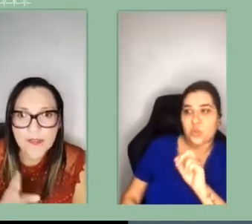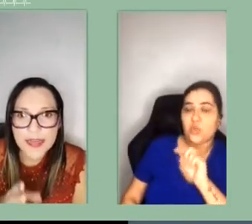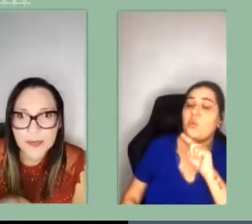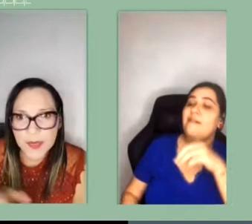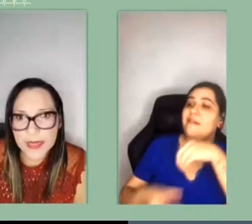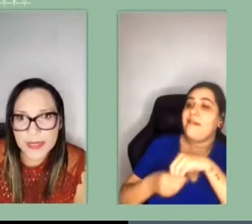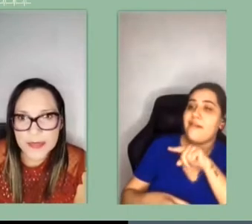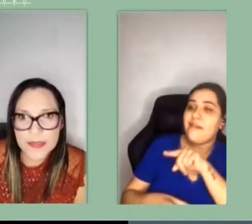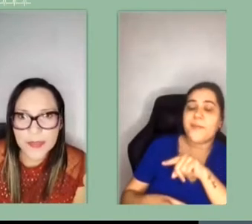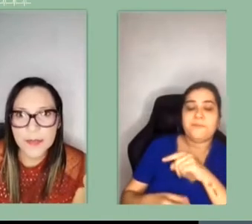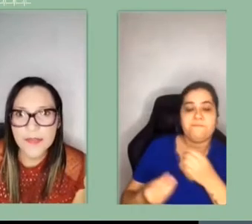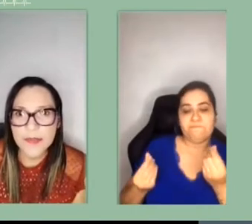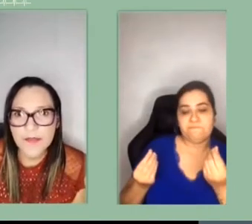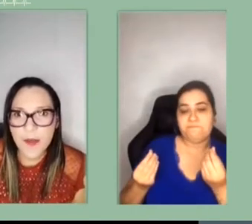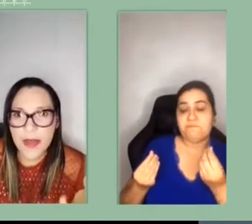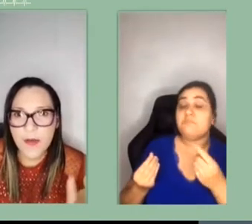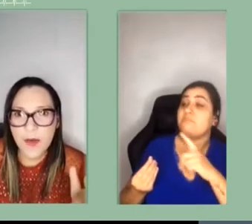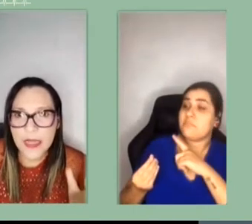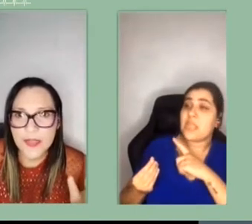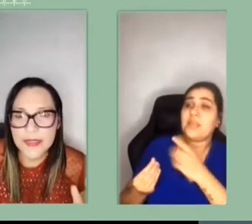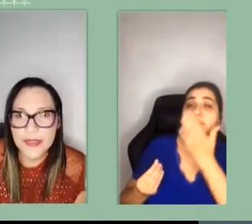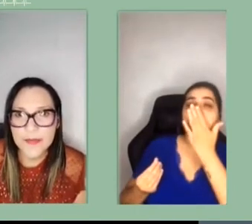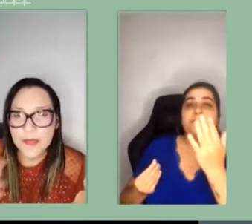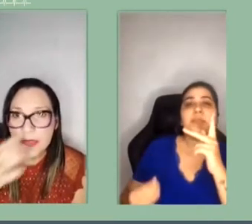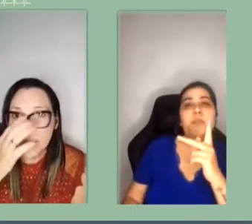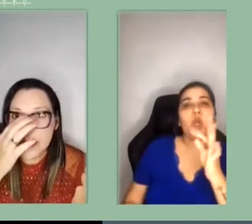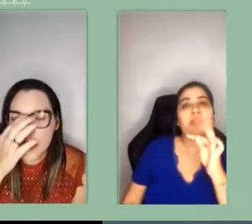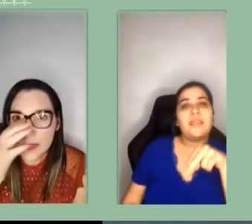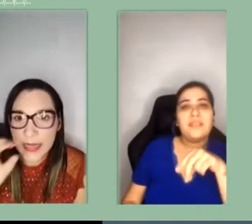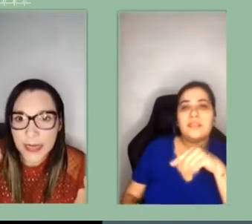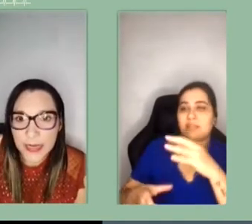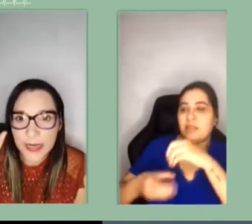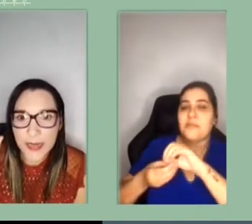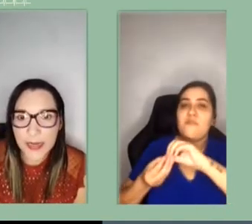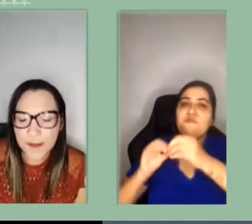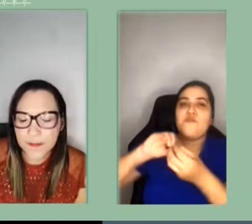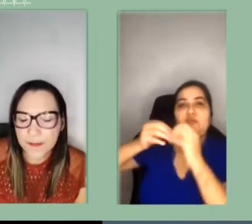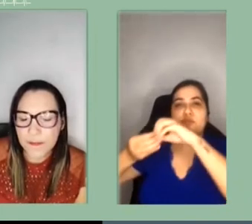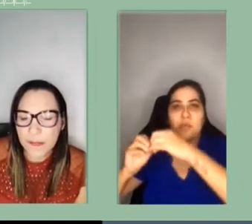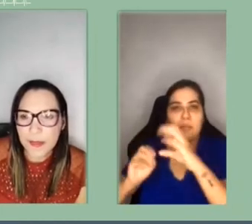existem várias proteínas para poder você formar o colágeno em si. Você consegue